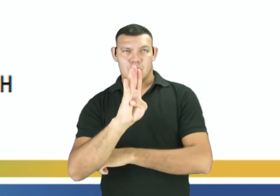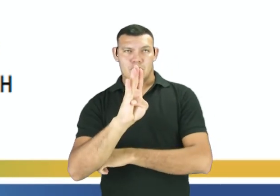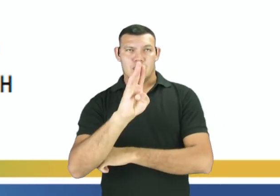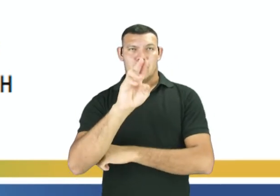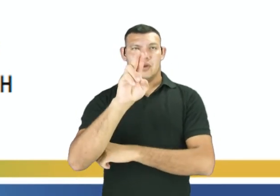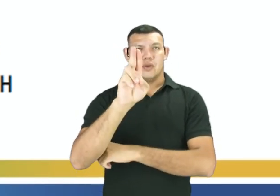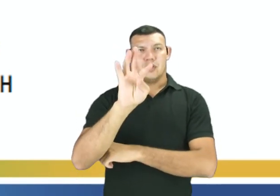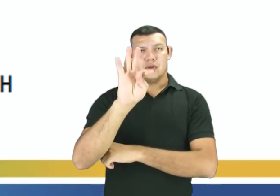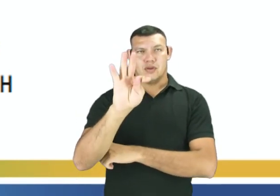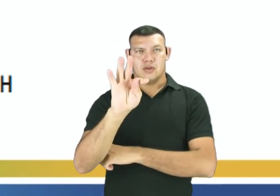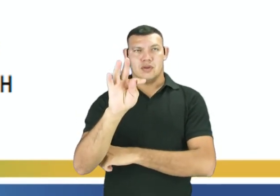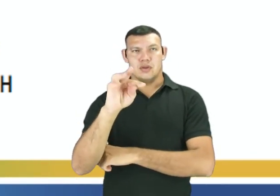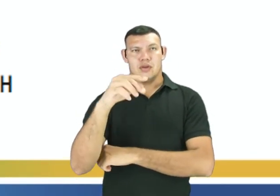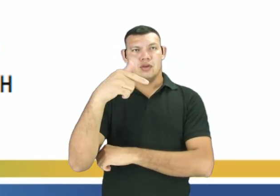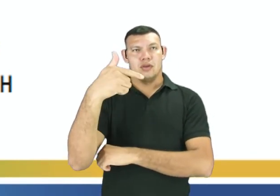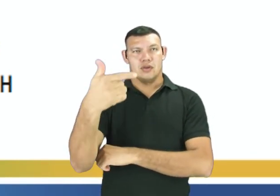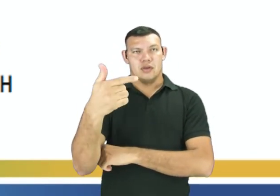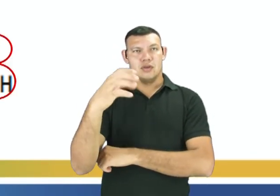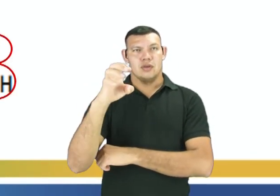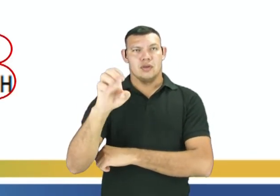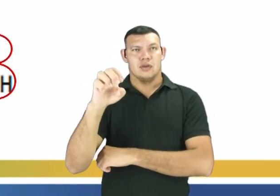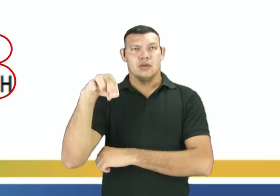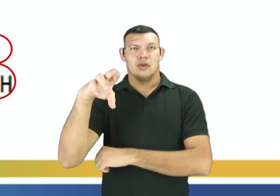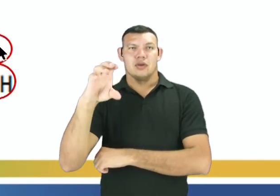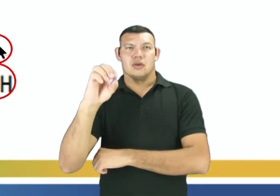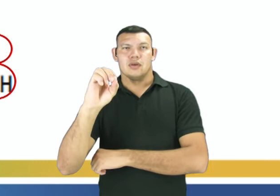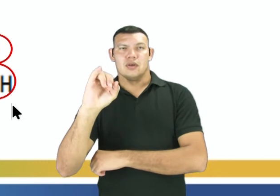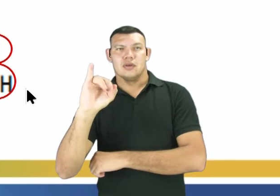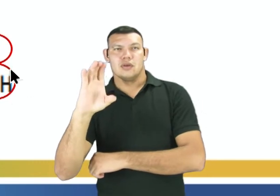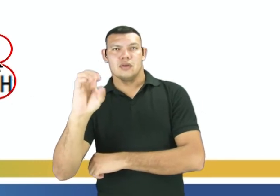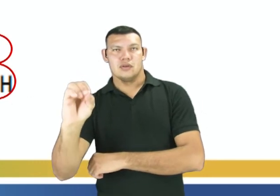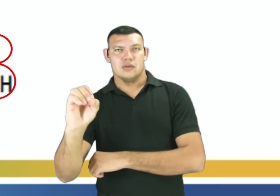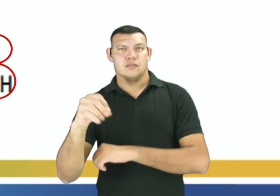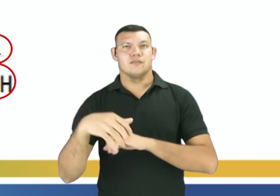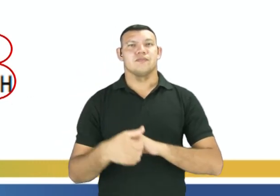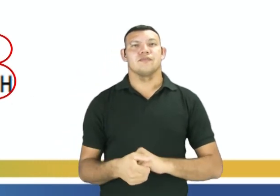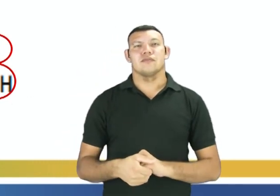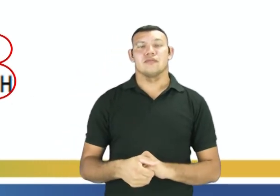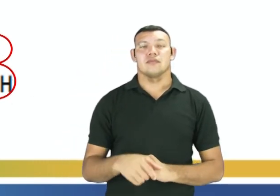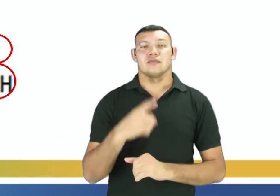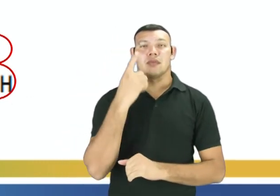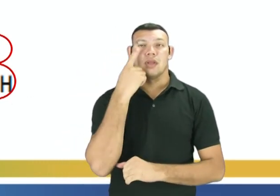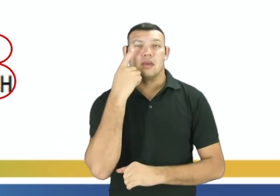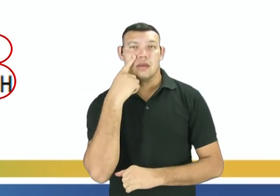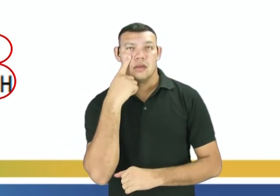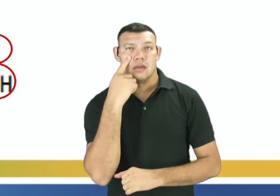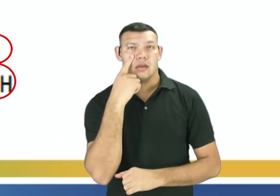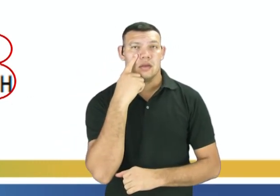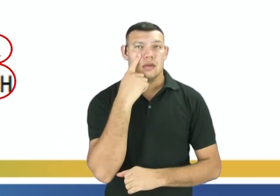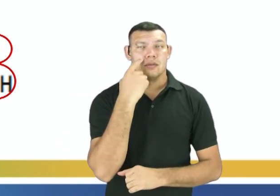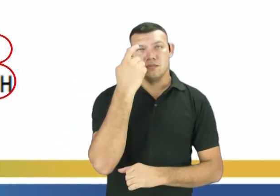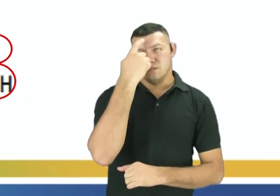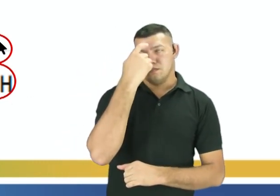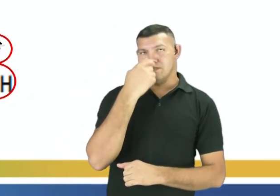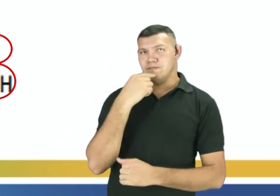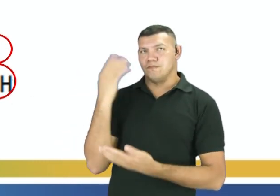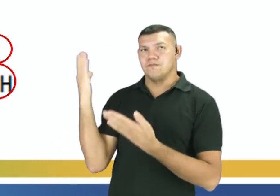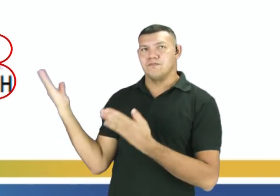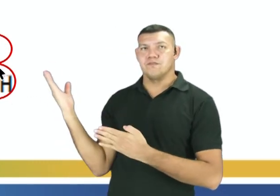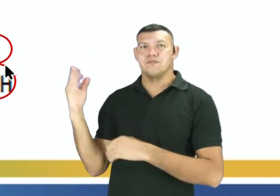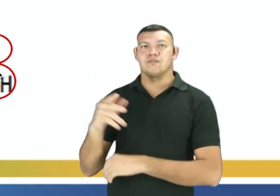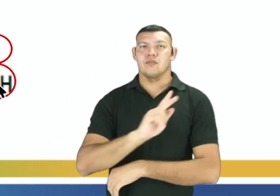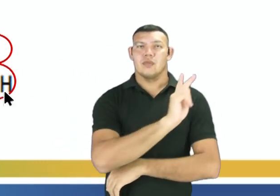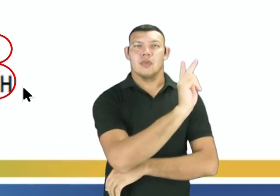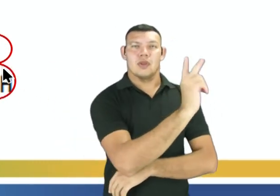but2-enóico, né? Como exemplo aqui, a gente tem uma parte apolar, que é a ligação da carbonila aqui, que tem uma dupla